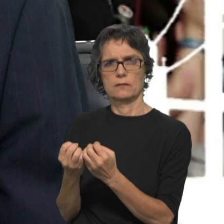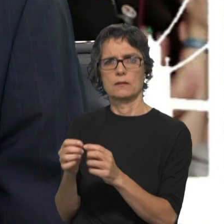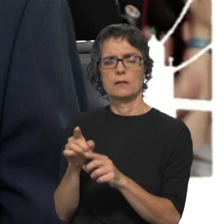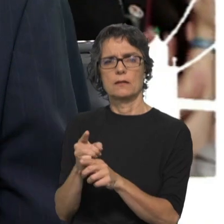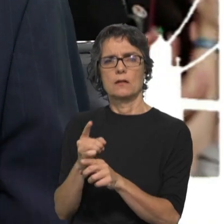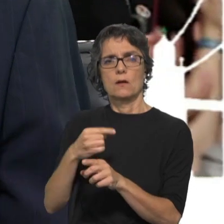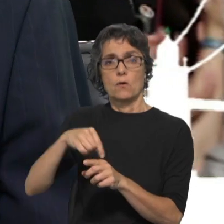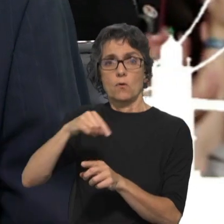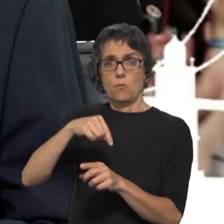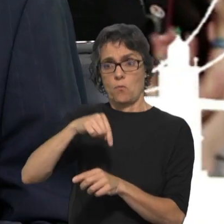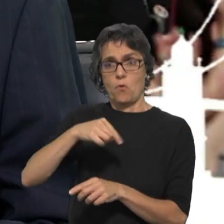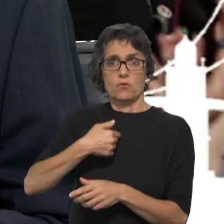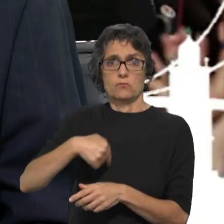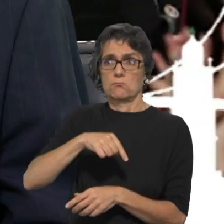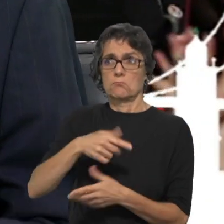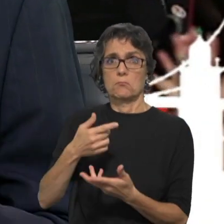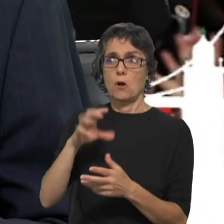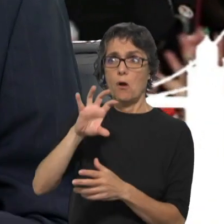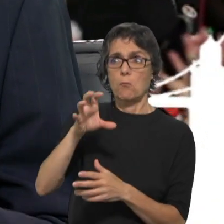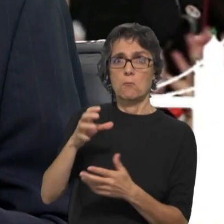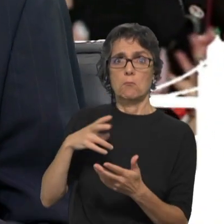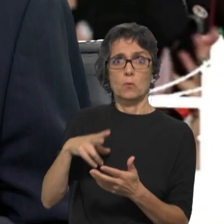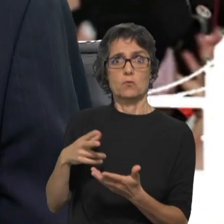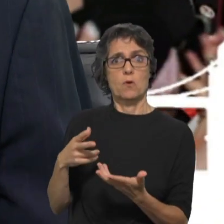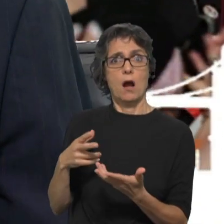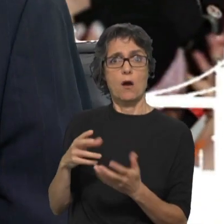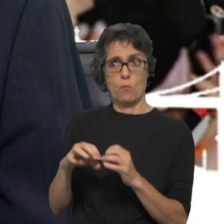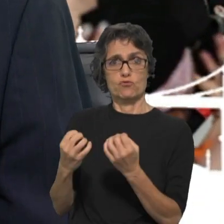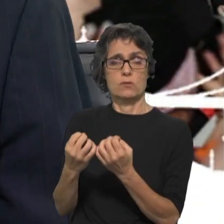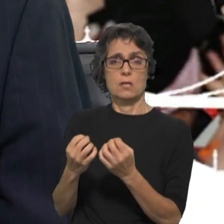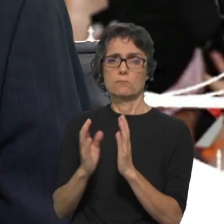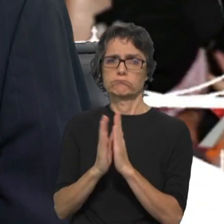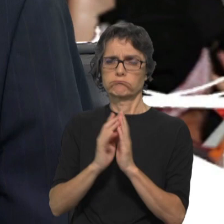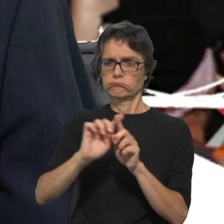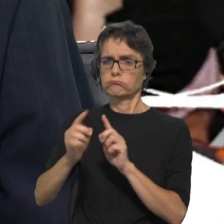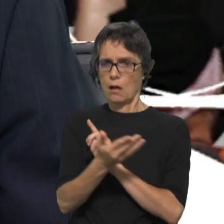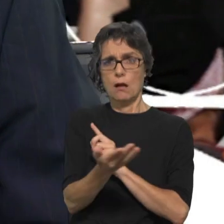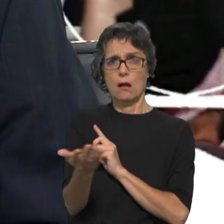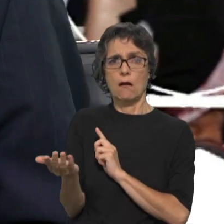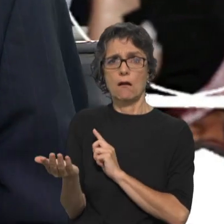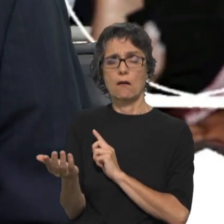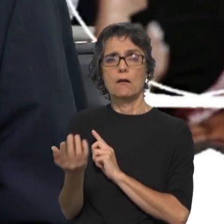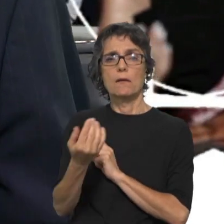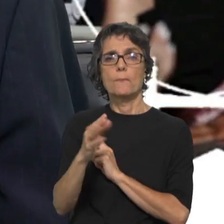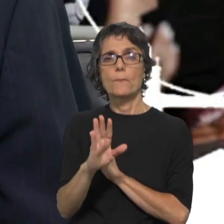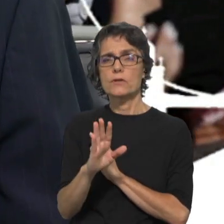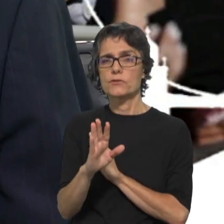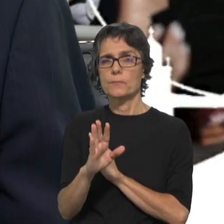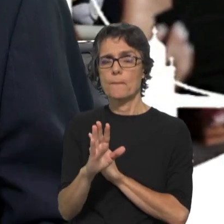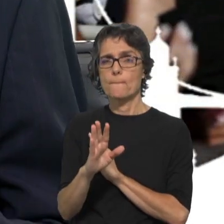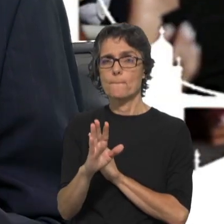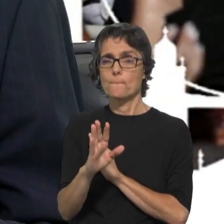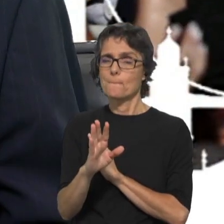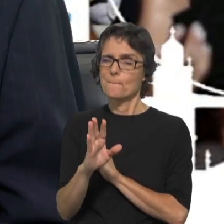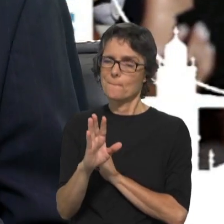temos um país em que a pluralidade, e uma sociedade em que a pluralidade religiosa é um facto, não é? No entanto, nós, desculpem-me usar esta